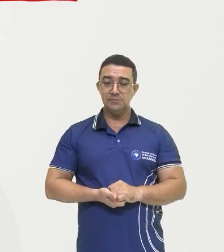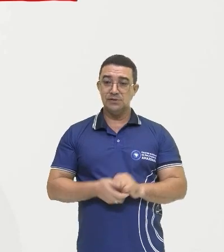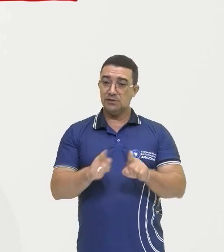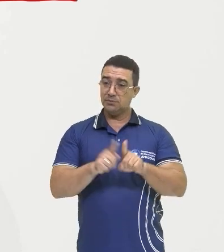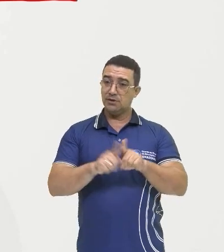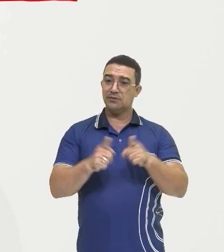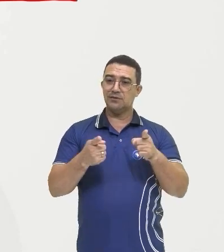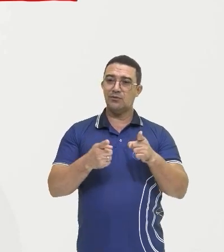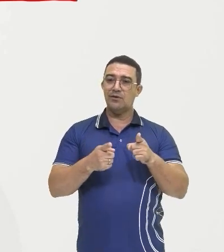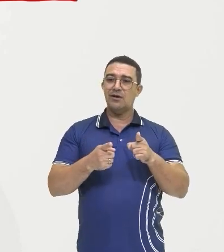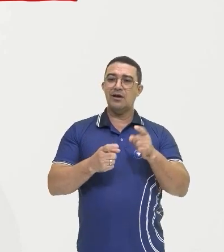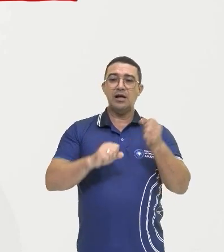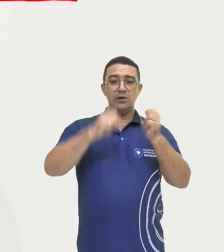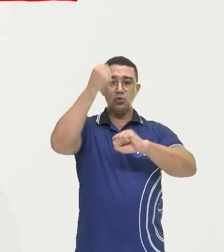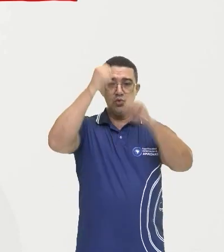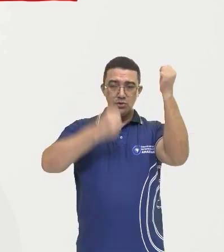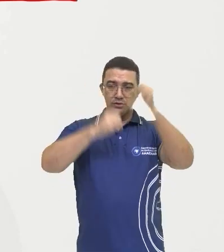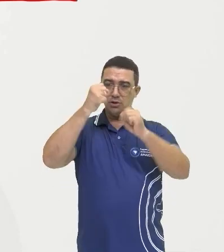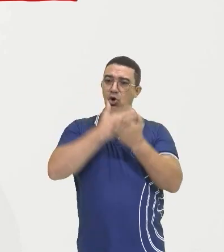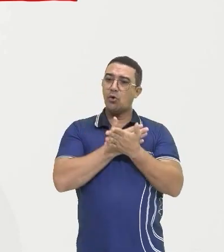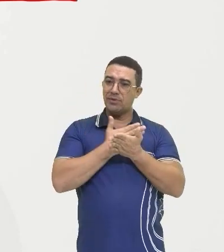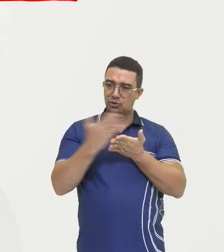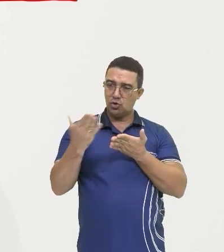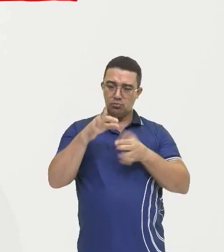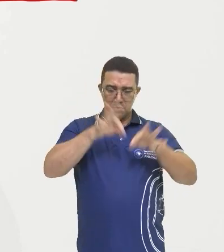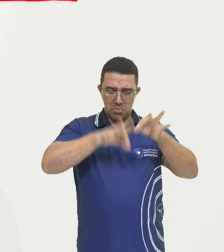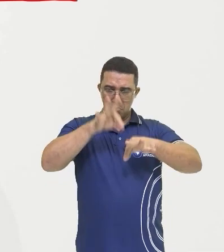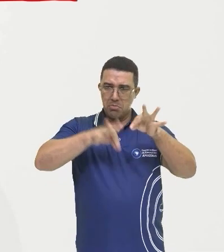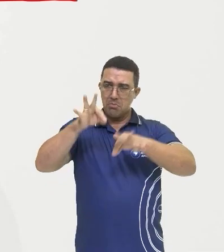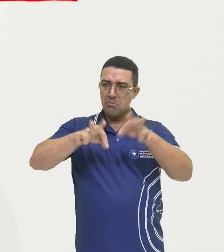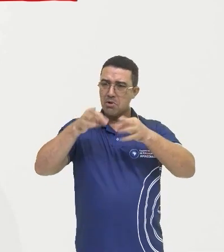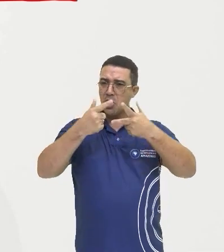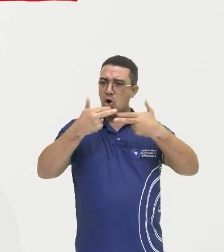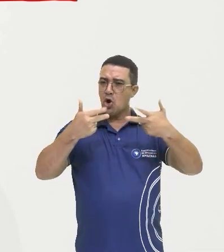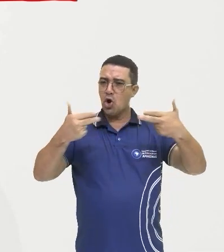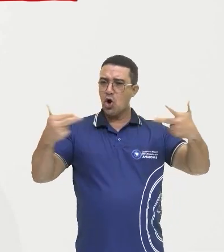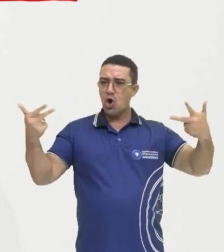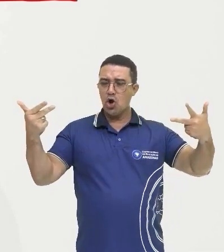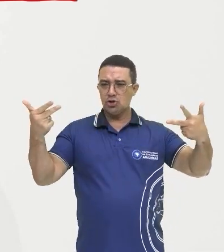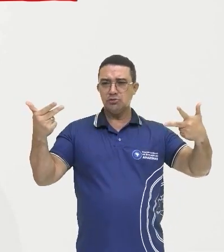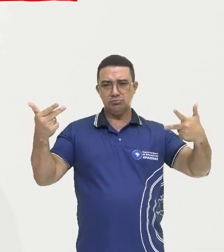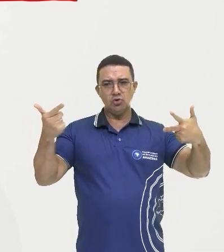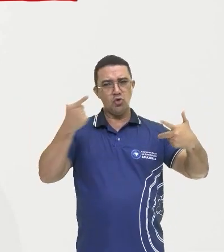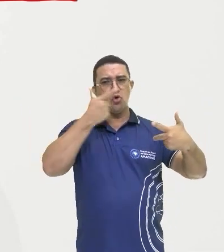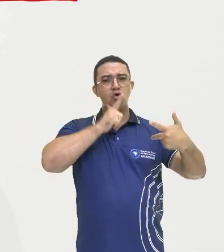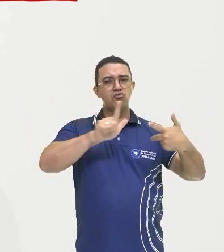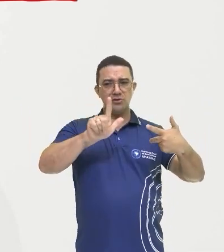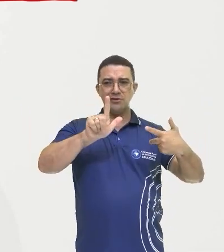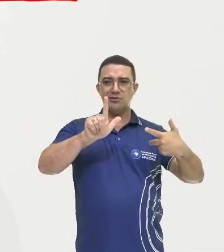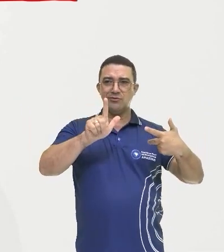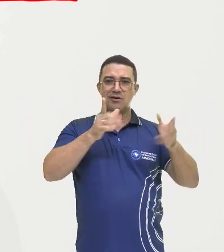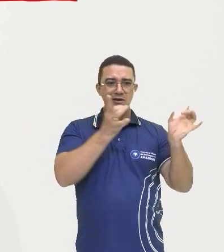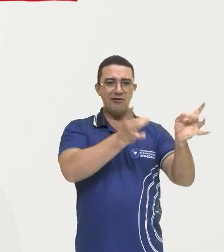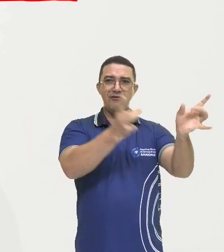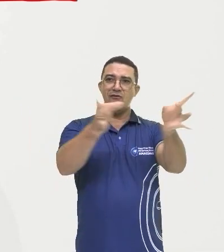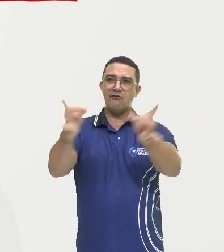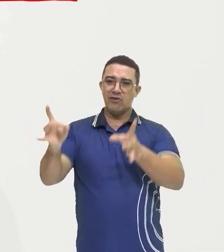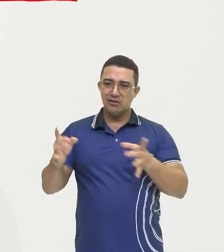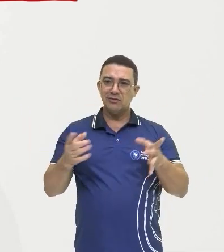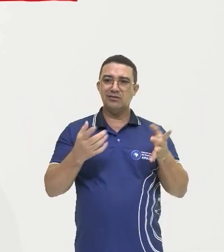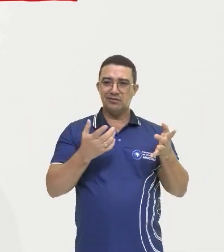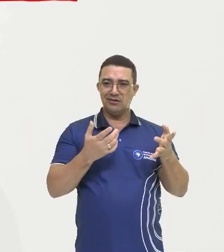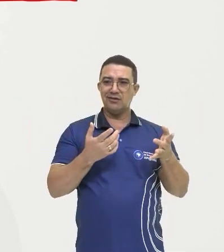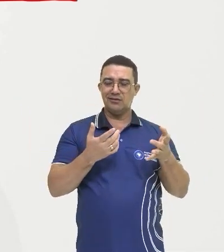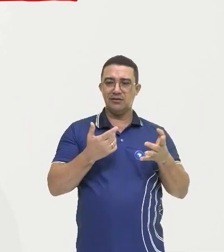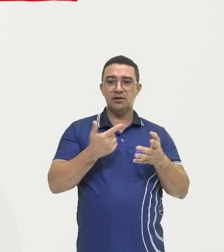local e produzir excedentes para que os países fossem atrás de novos mercados, né, a gente não vai ter essa ampliação do